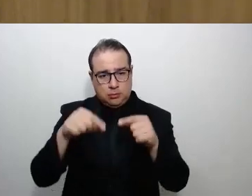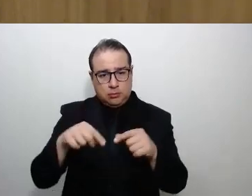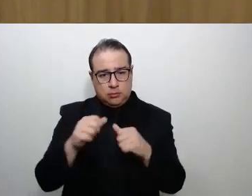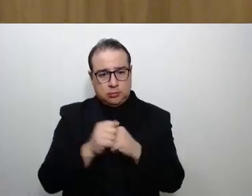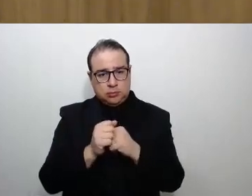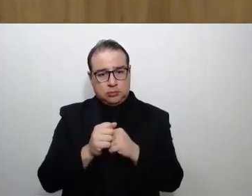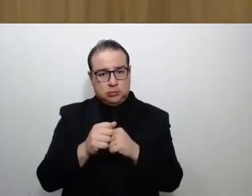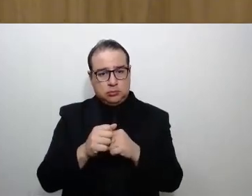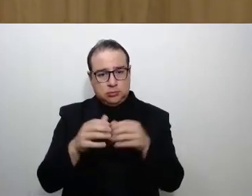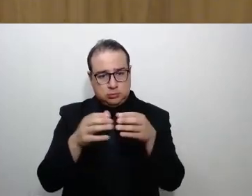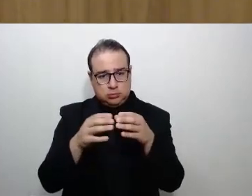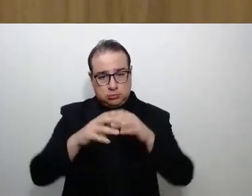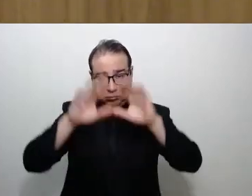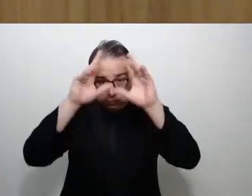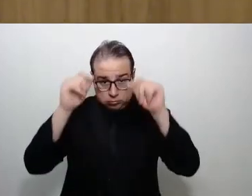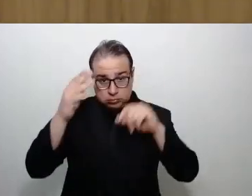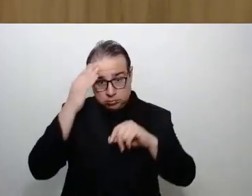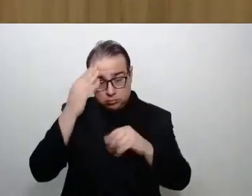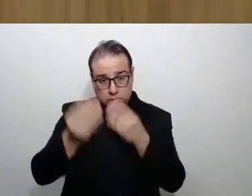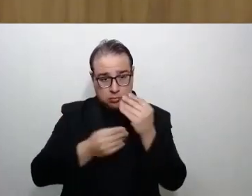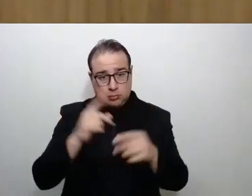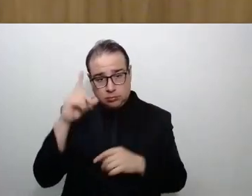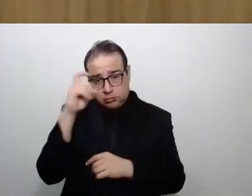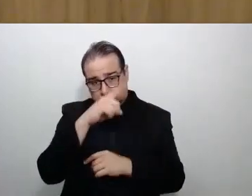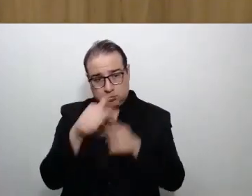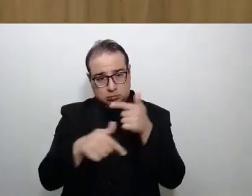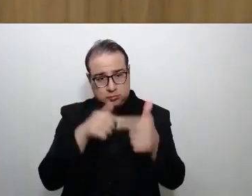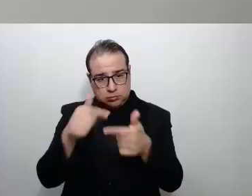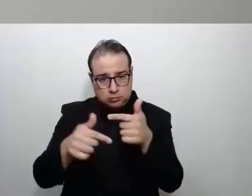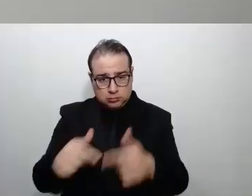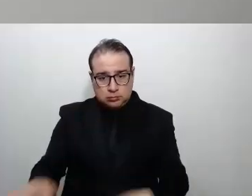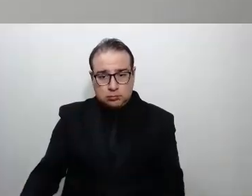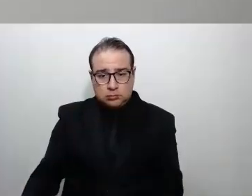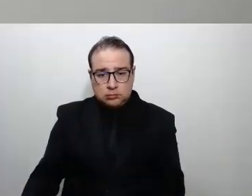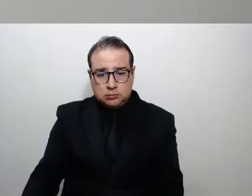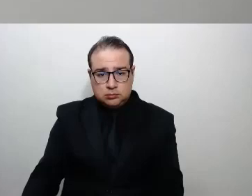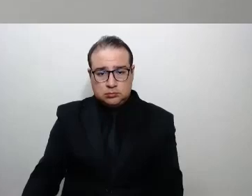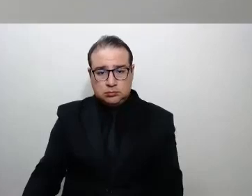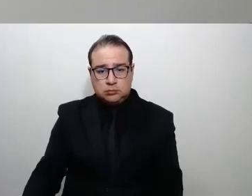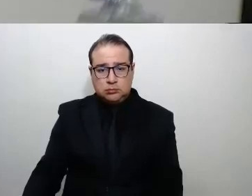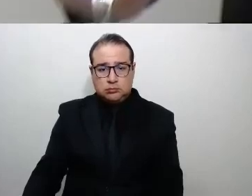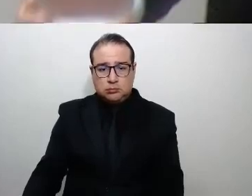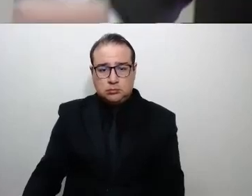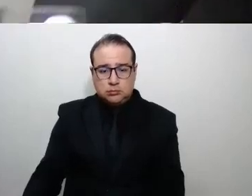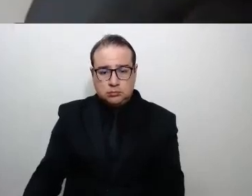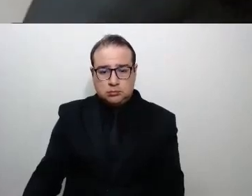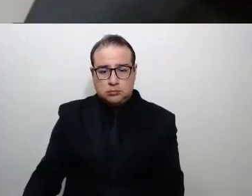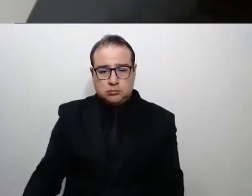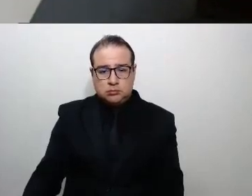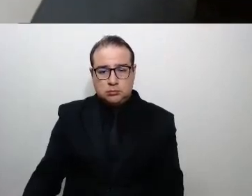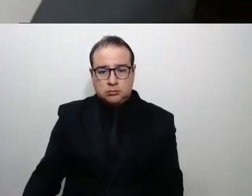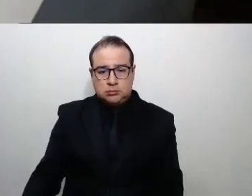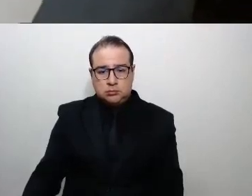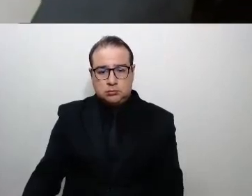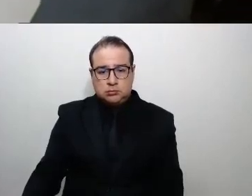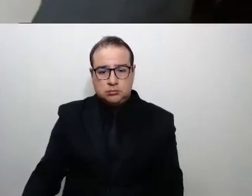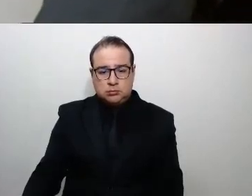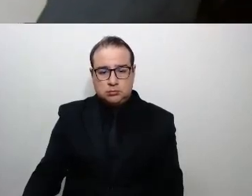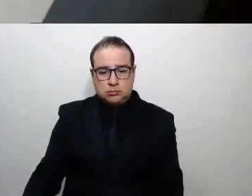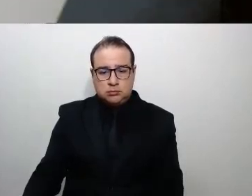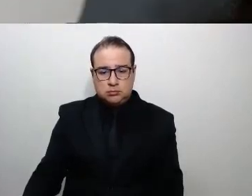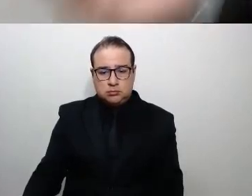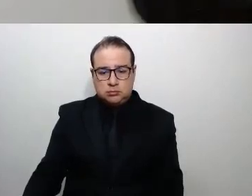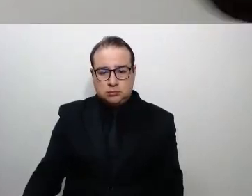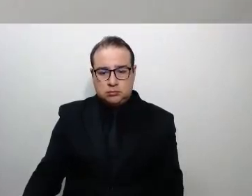sei quanto a espinhosa essa tarefa cumprimento o presidente do Tribunal Regional do